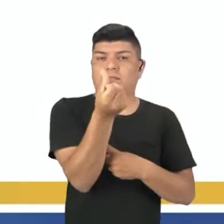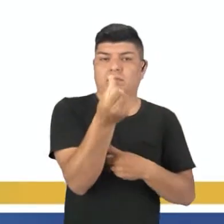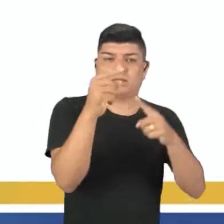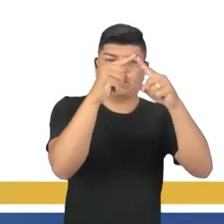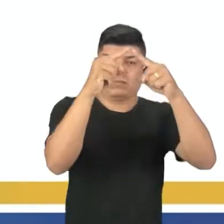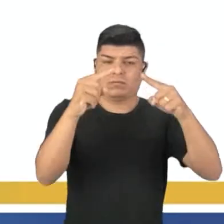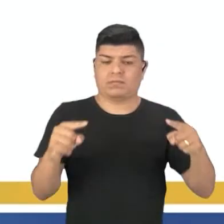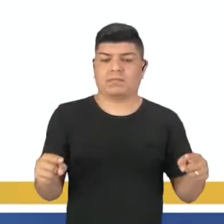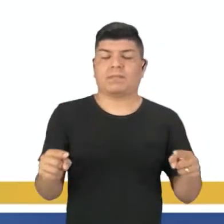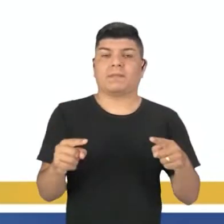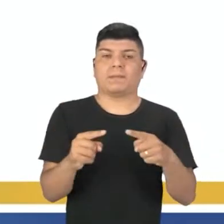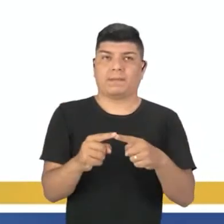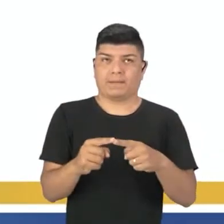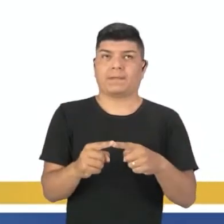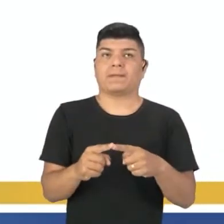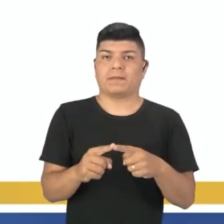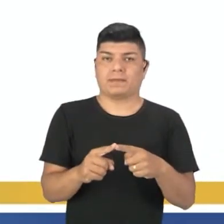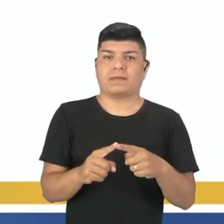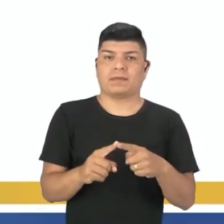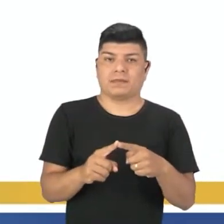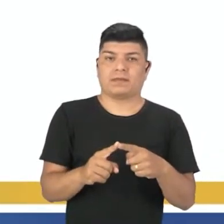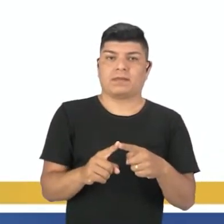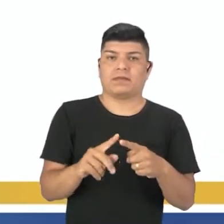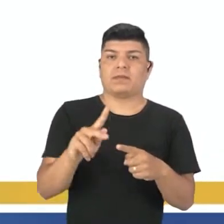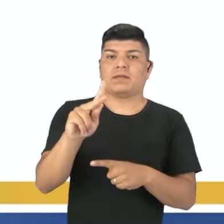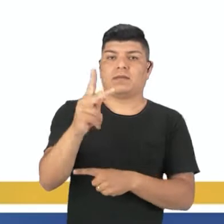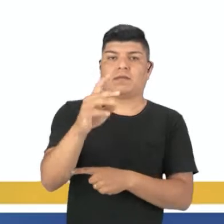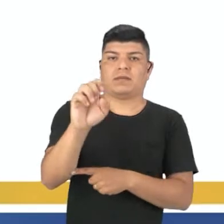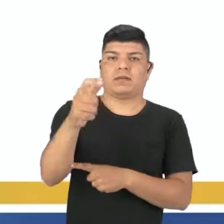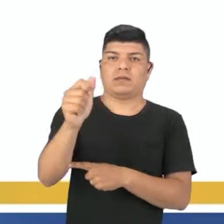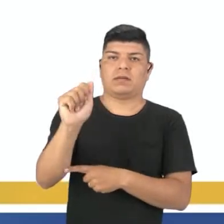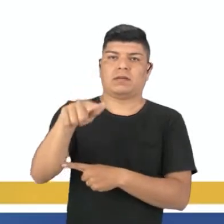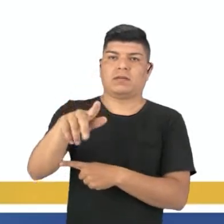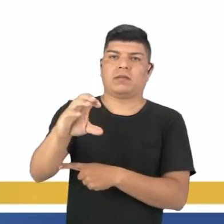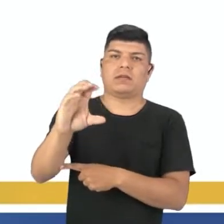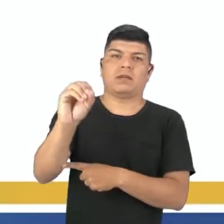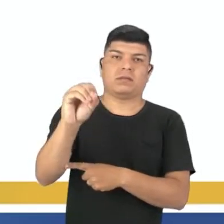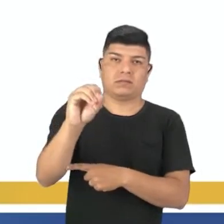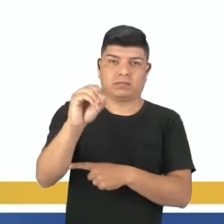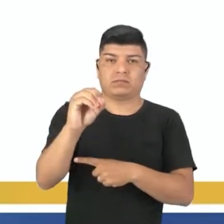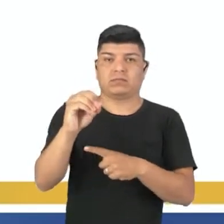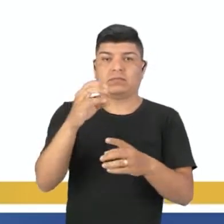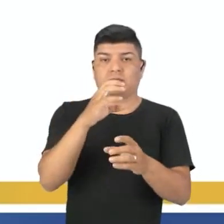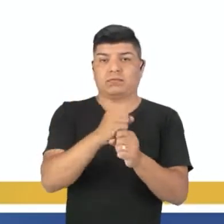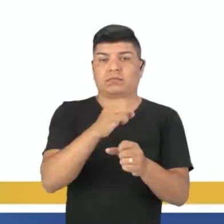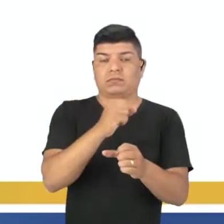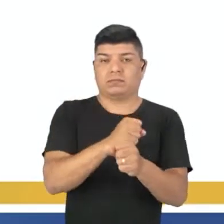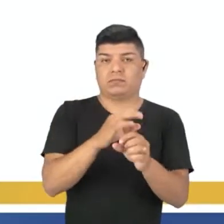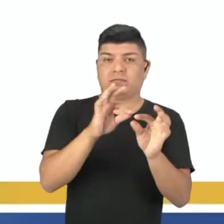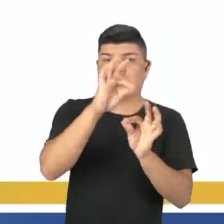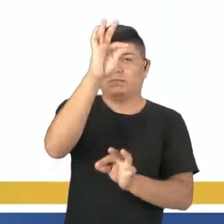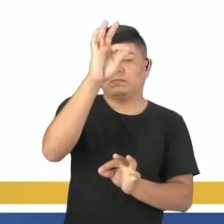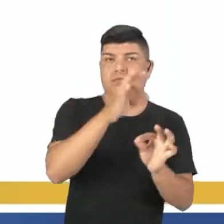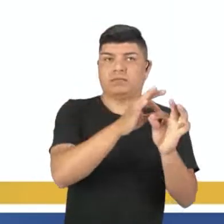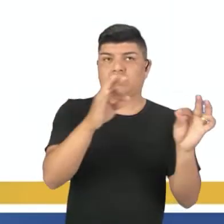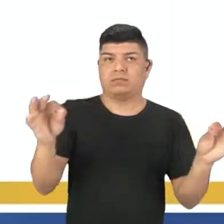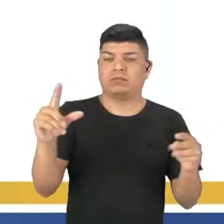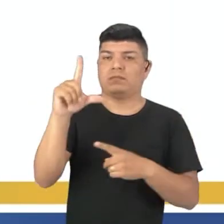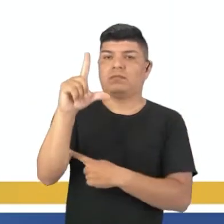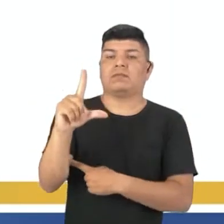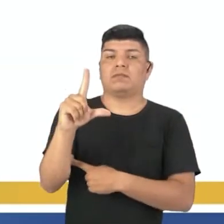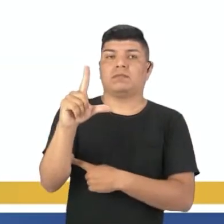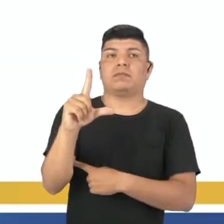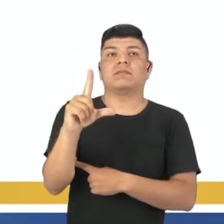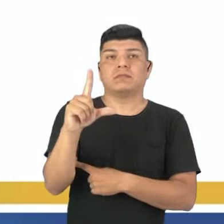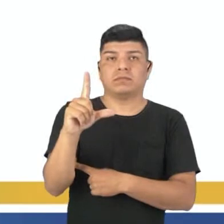triângulos equiláteros, né, esse nosso hexágono. Então, a medida da área de um triângulo, né, de lado L, vai